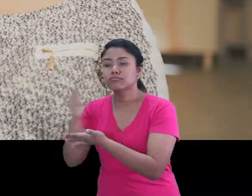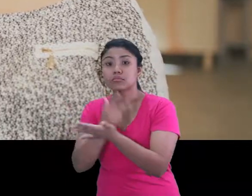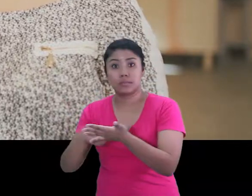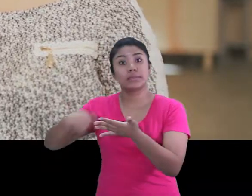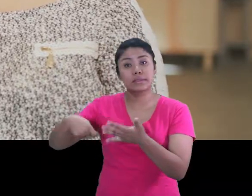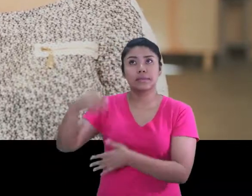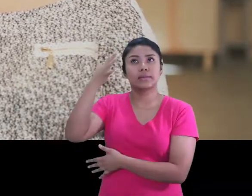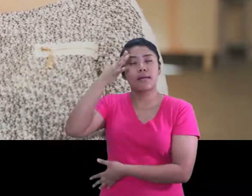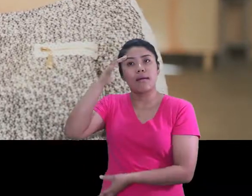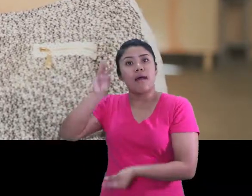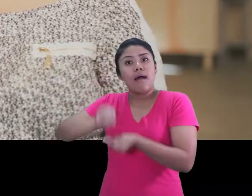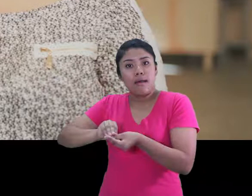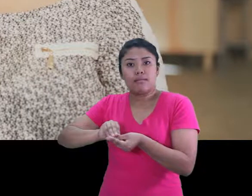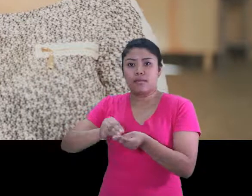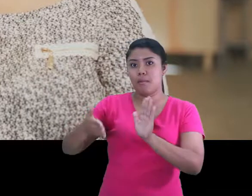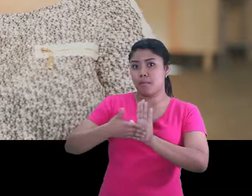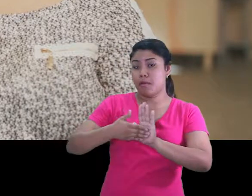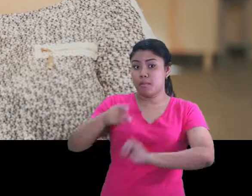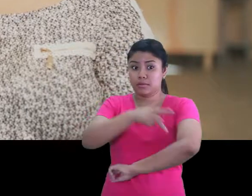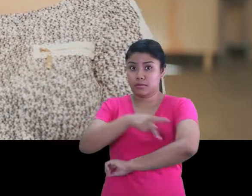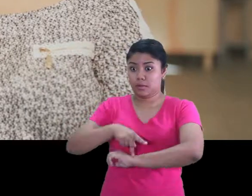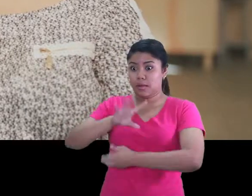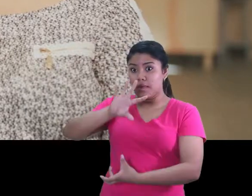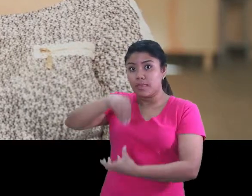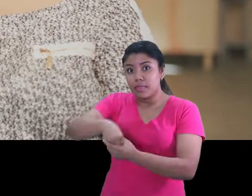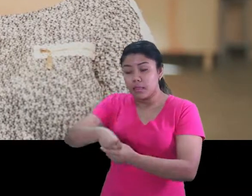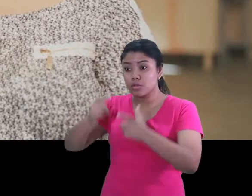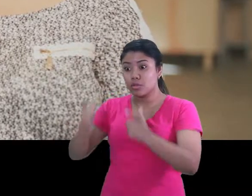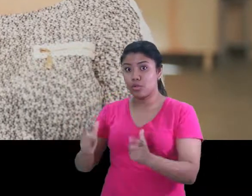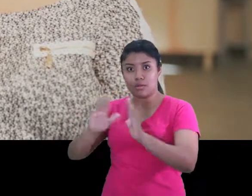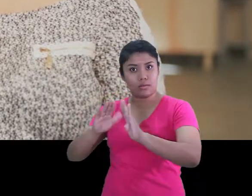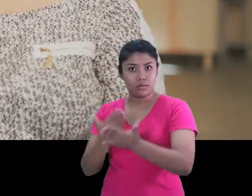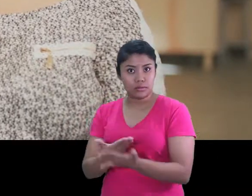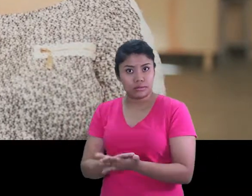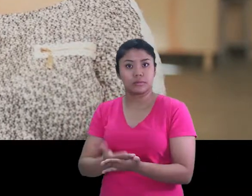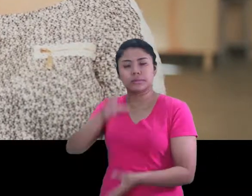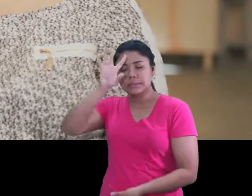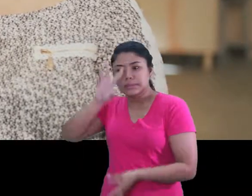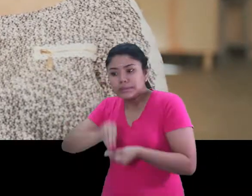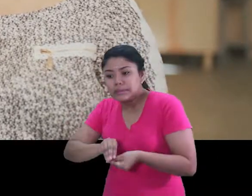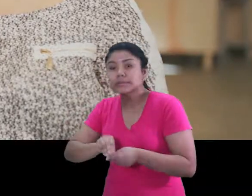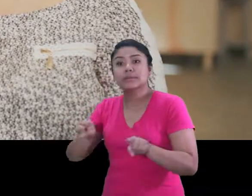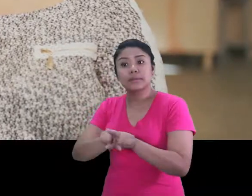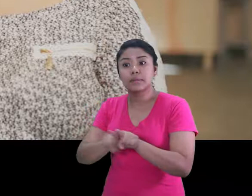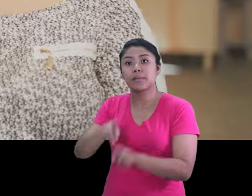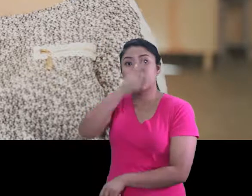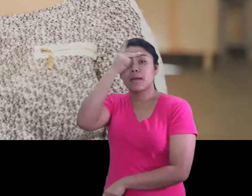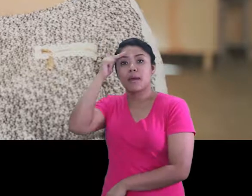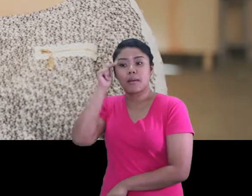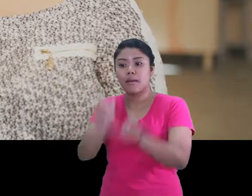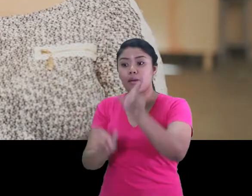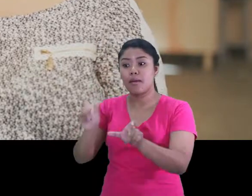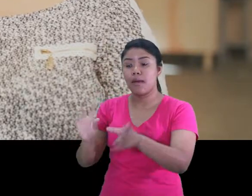pedagógica, ele deve entender de todas as ações que ocorrem dentro do espaço, ele deve entender também muito as pessoas que